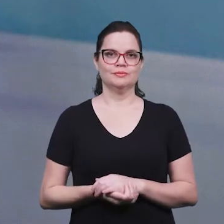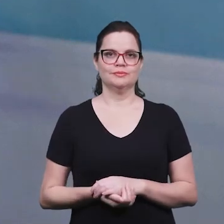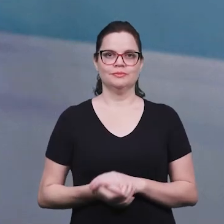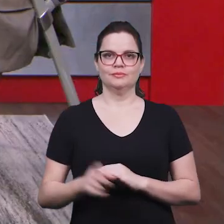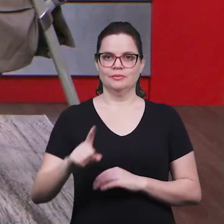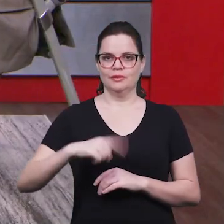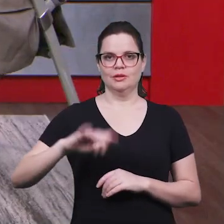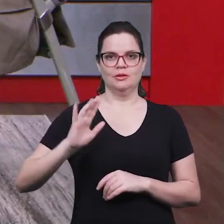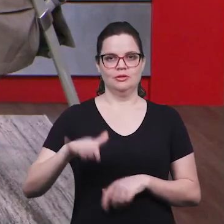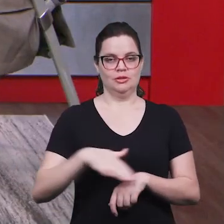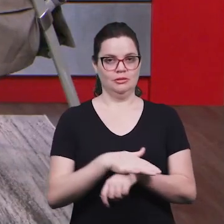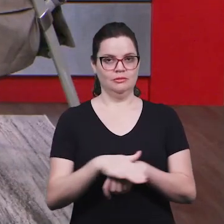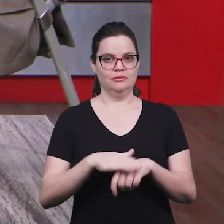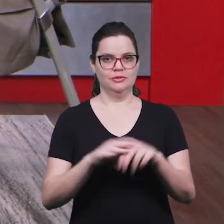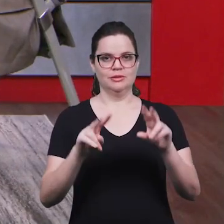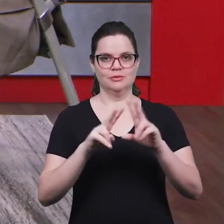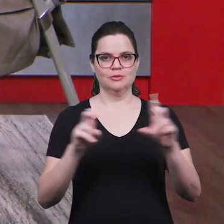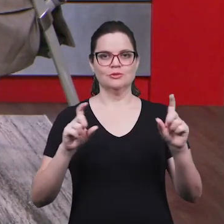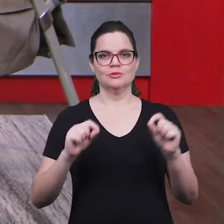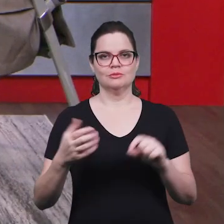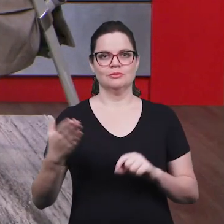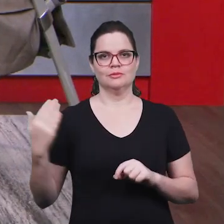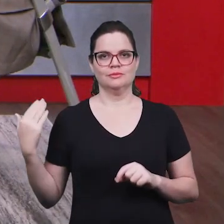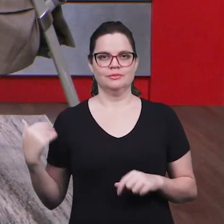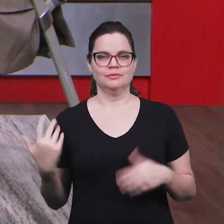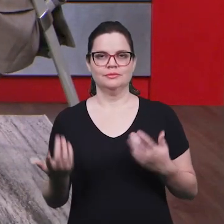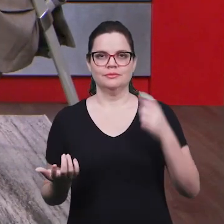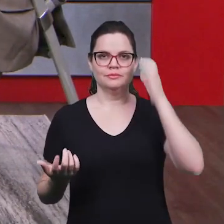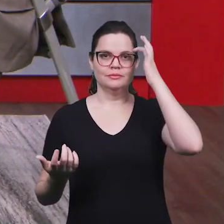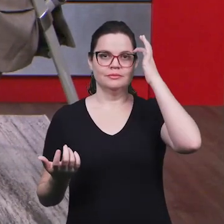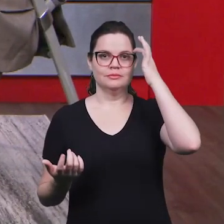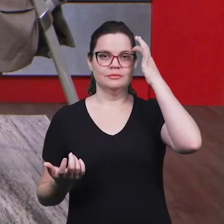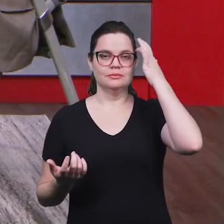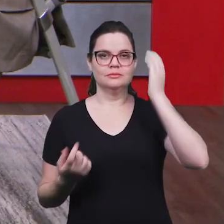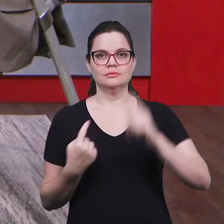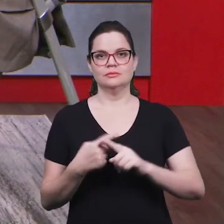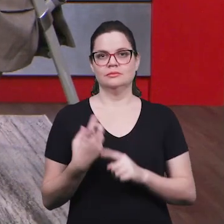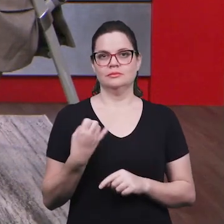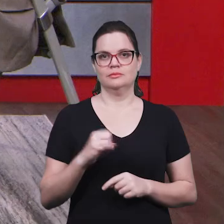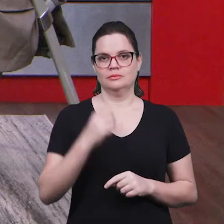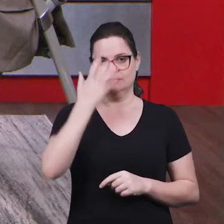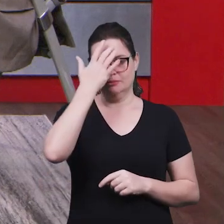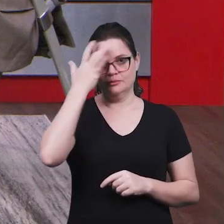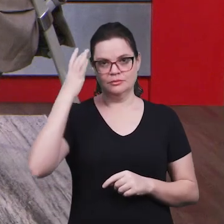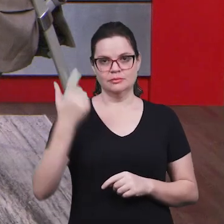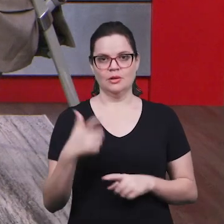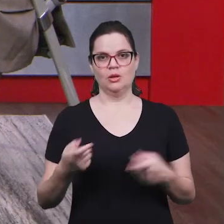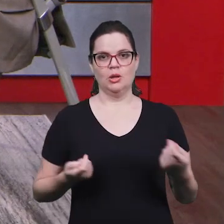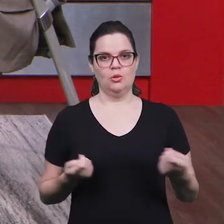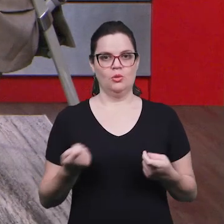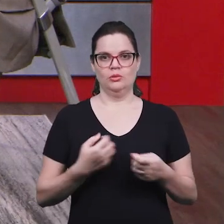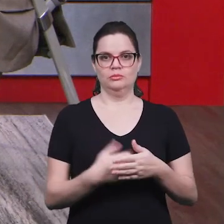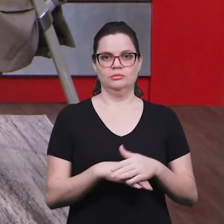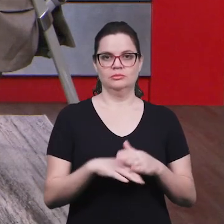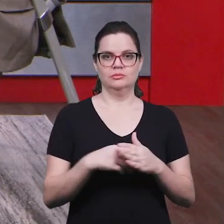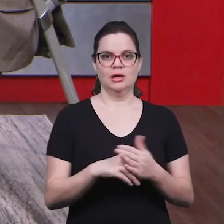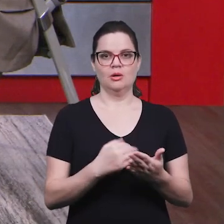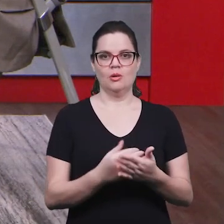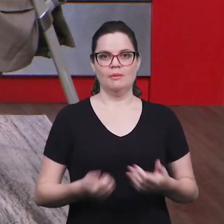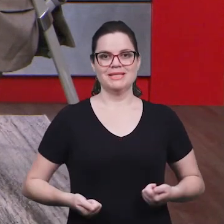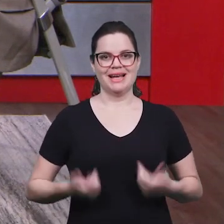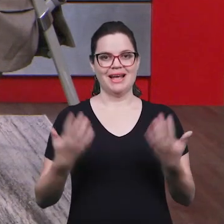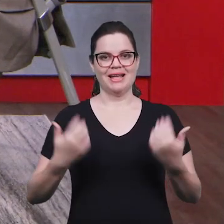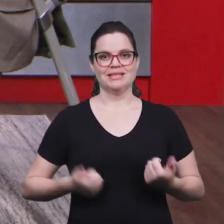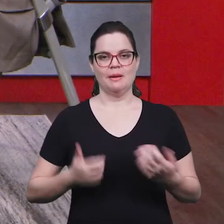naquilo que nós conversamos anteriormente, na pergunta anterior, né? A pessoa, por não ter o controle, até não fazer a sua reserva, ele começa a